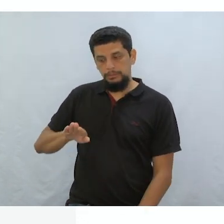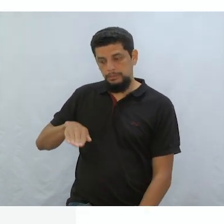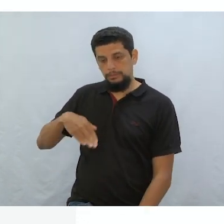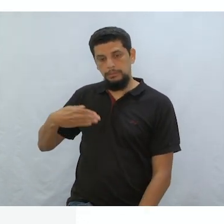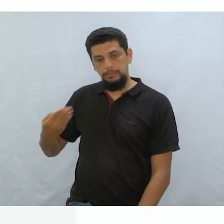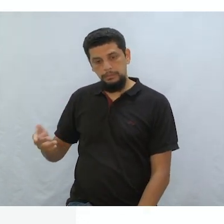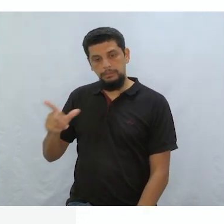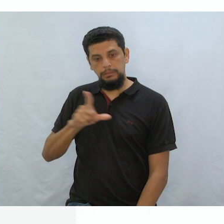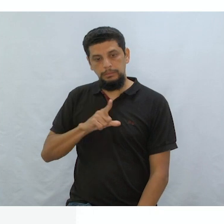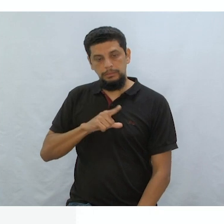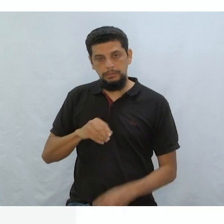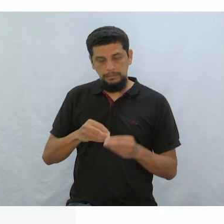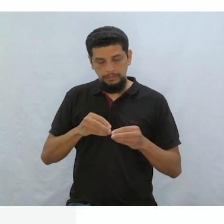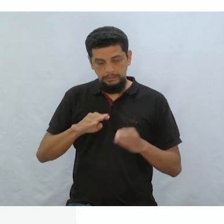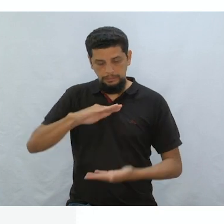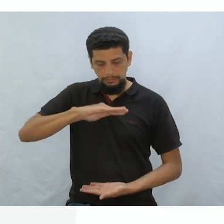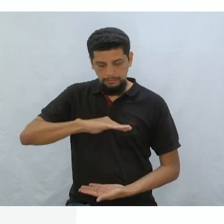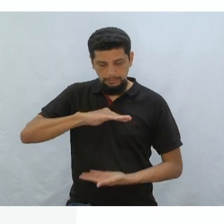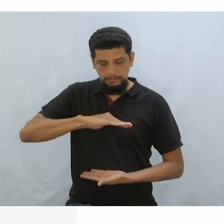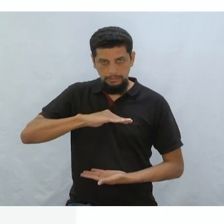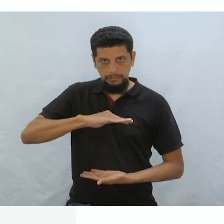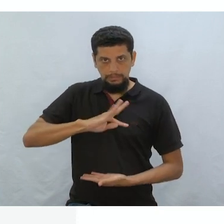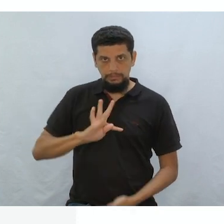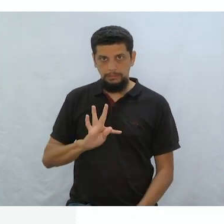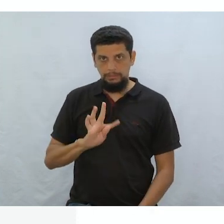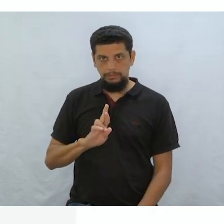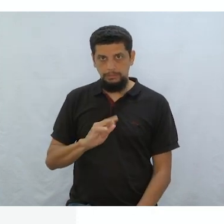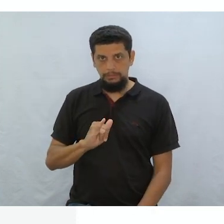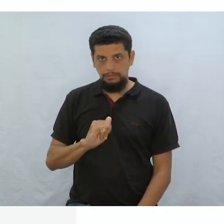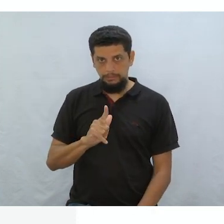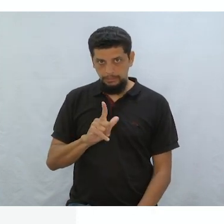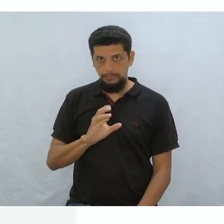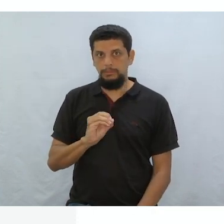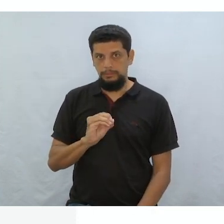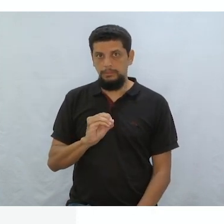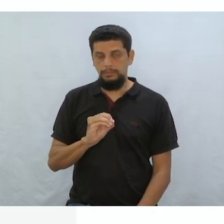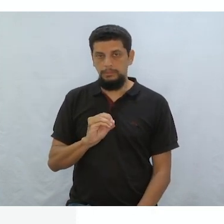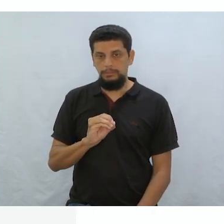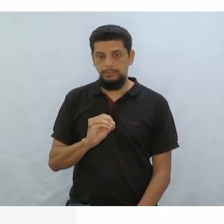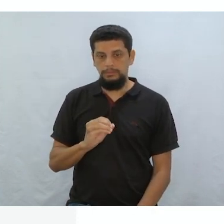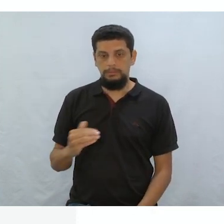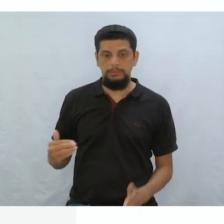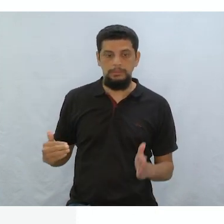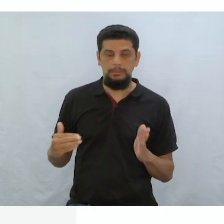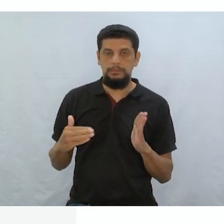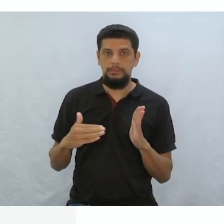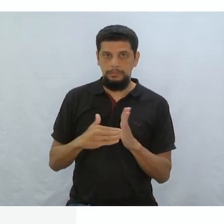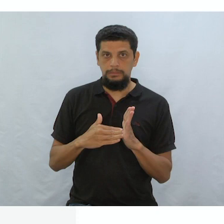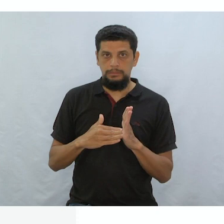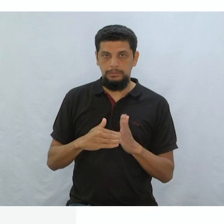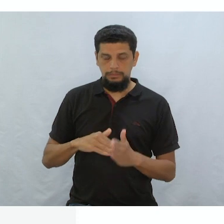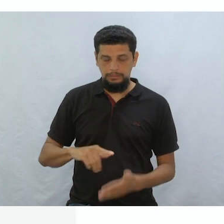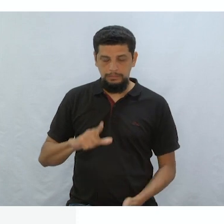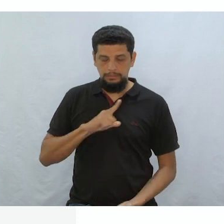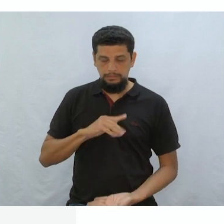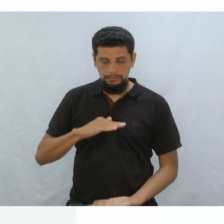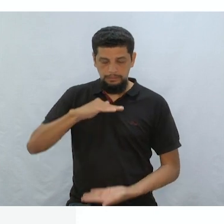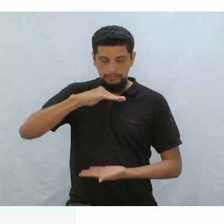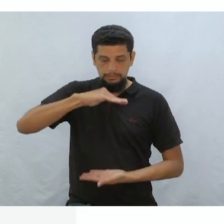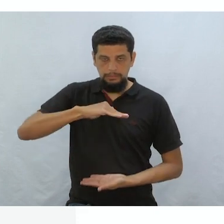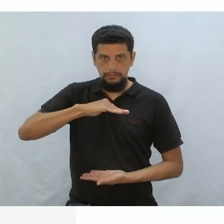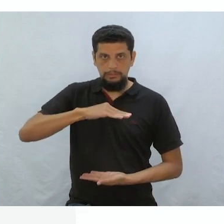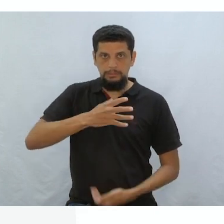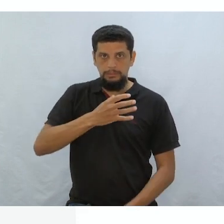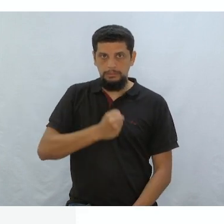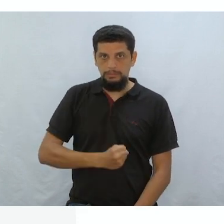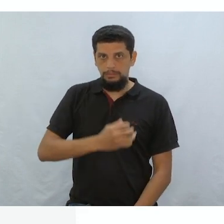Ao lado da caixinha de ovos, temos um pacote de farinha de trigo. E ao lado, temos uma caixinha